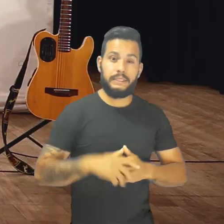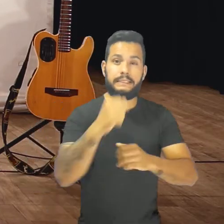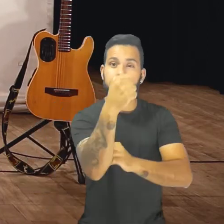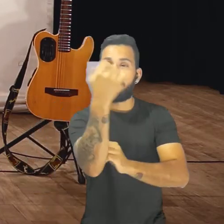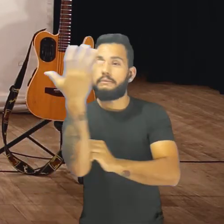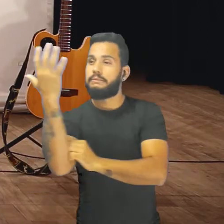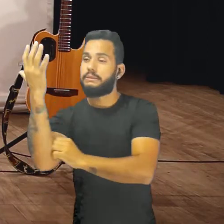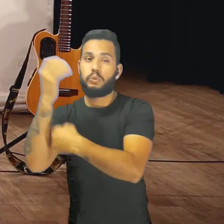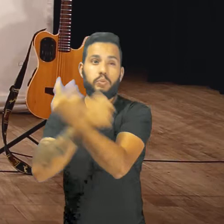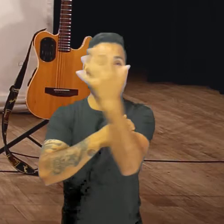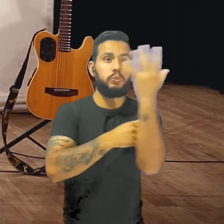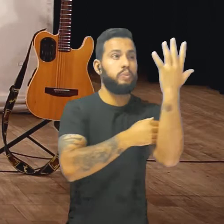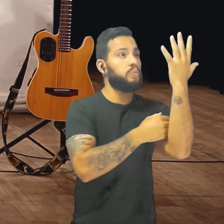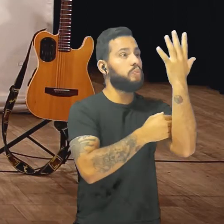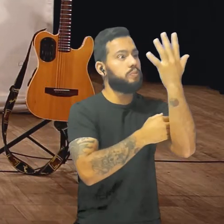Desmatamento e algumas